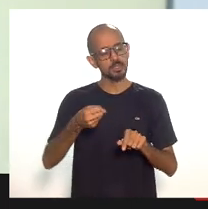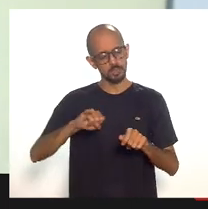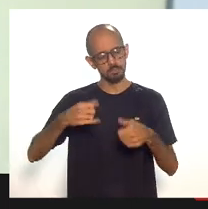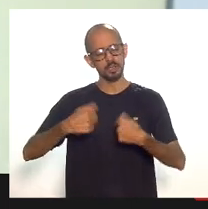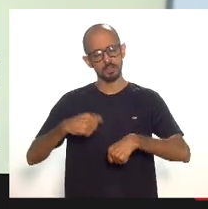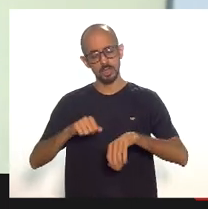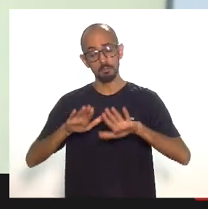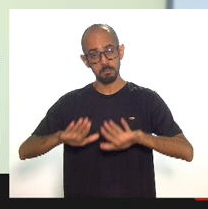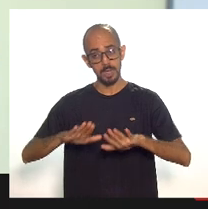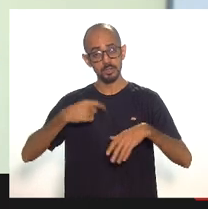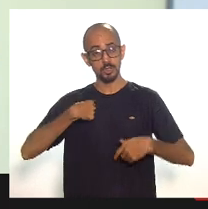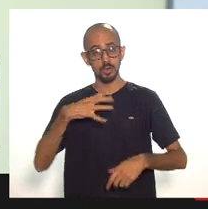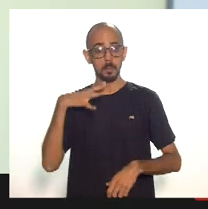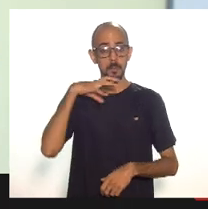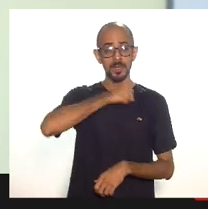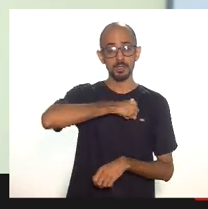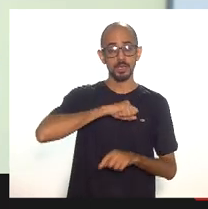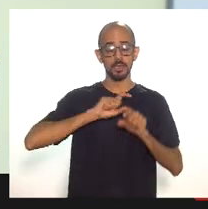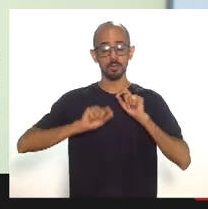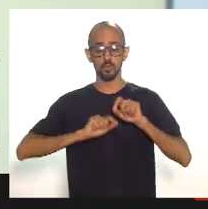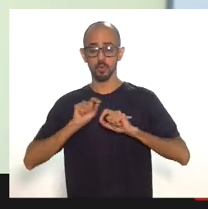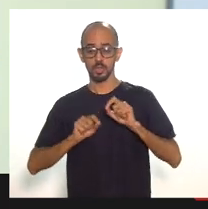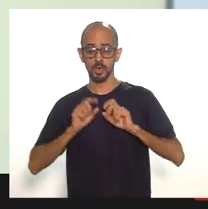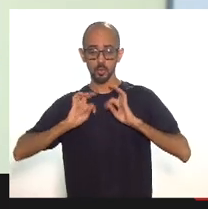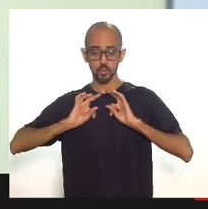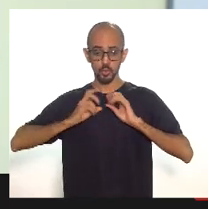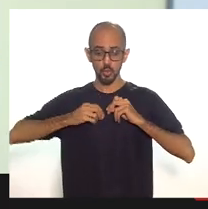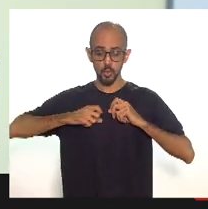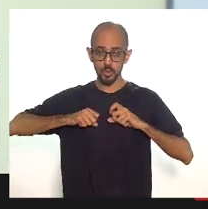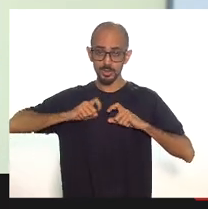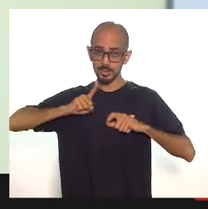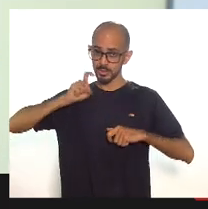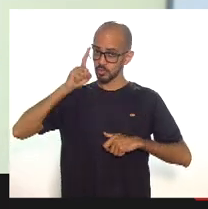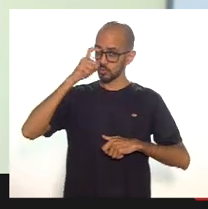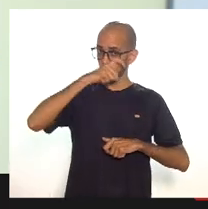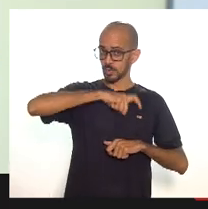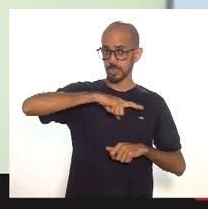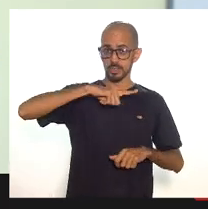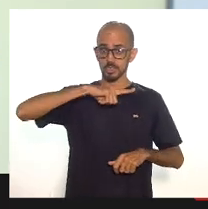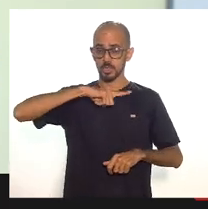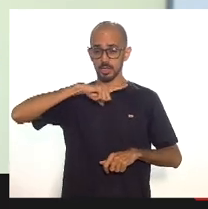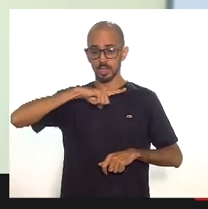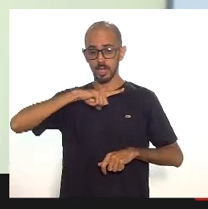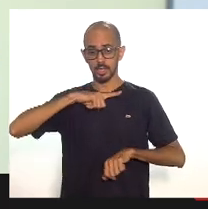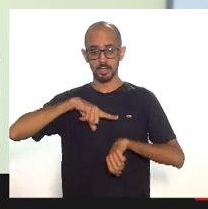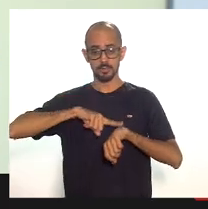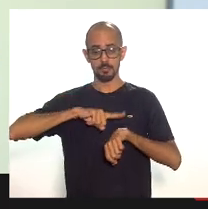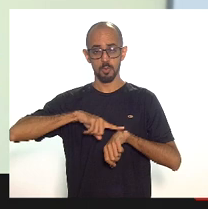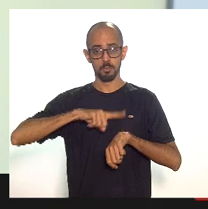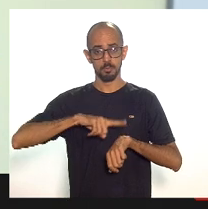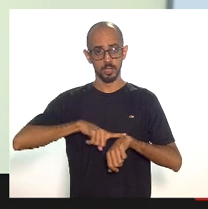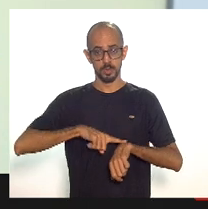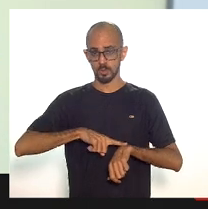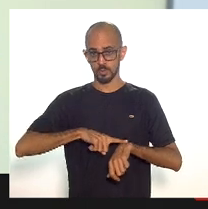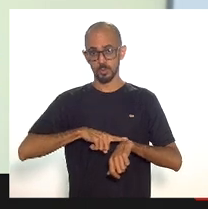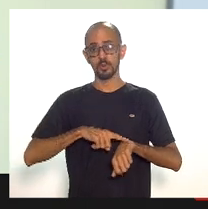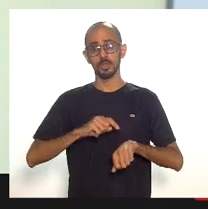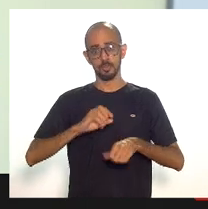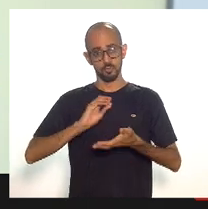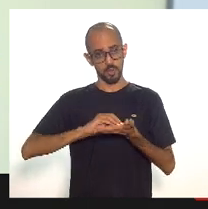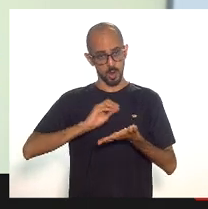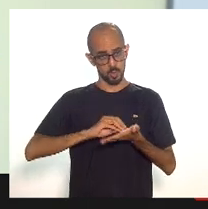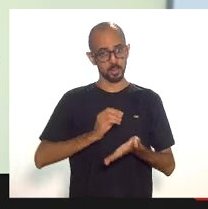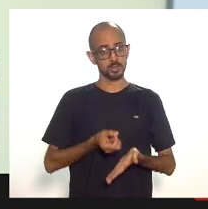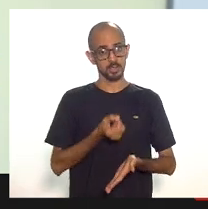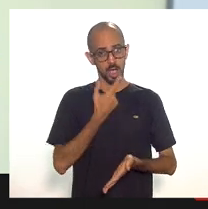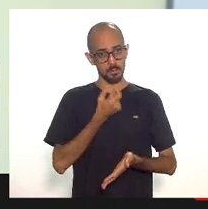mas eu vejo que, com todas as dificuldades de não poder ter, neste momento, um estoque mais considerável, a